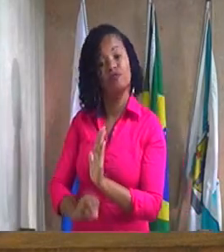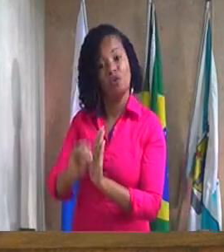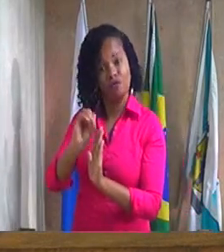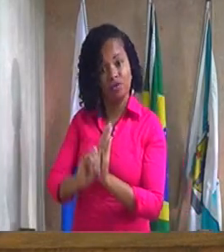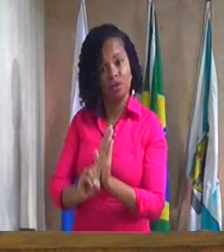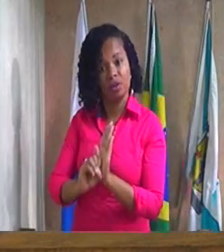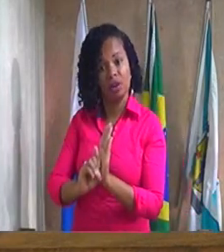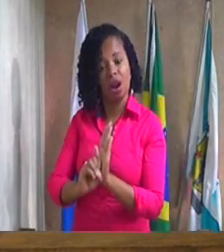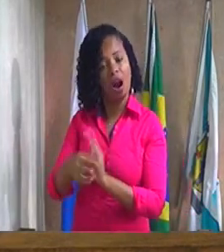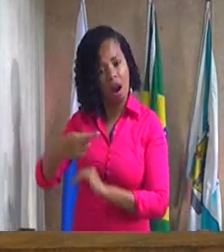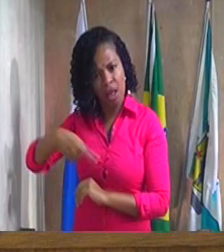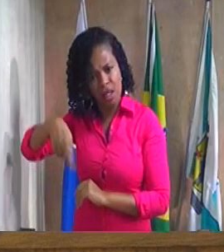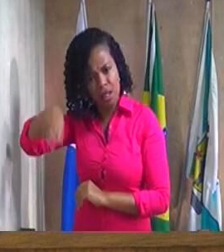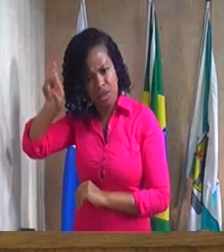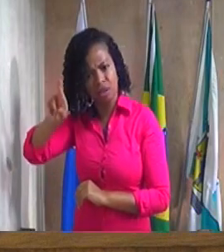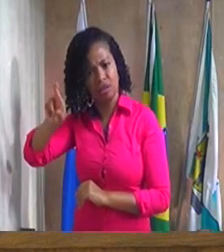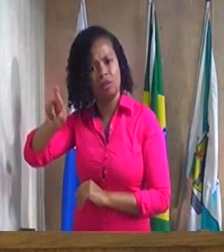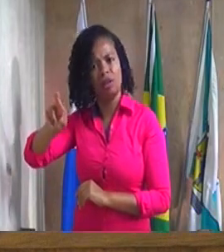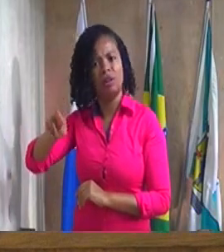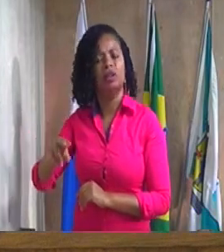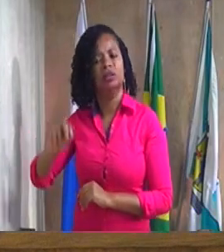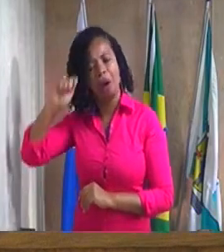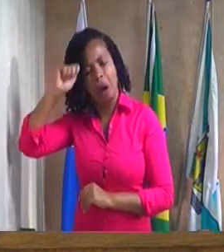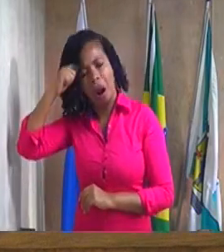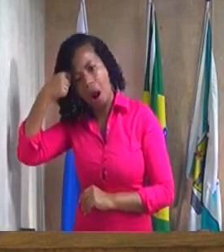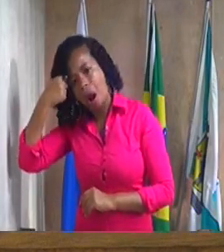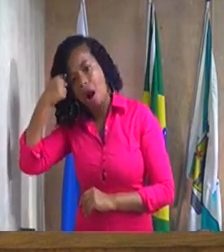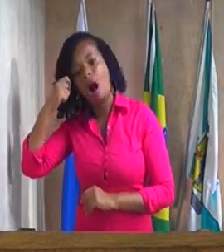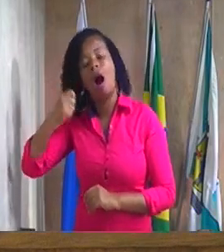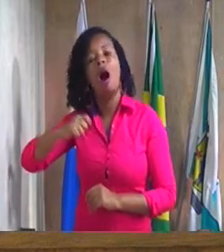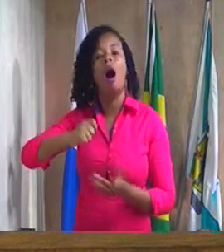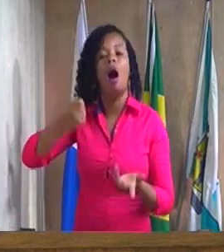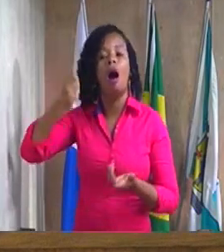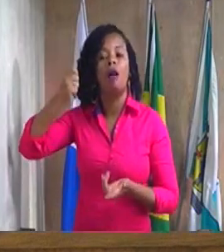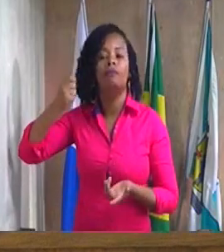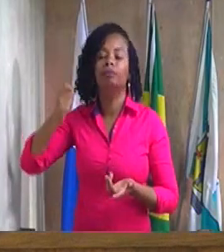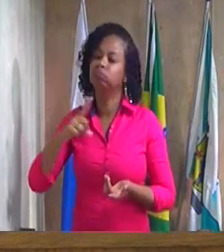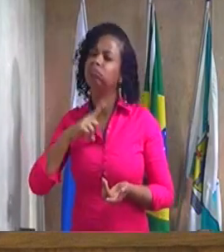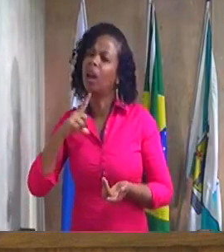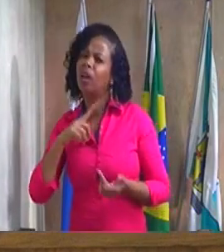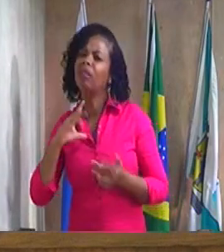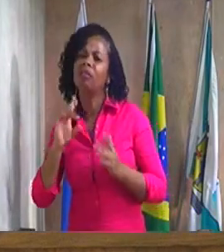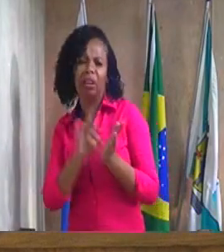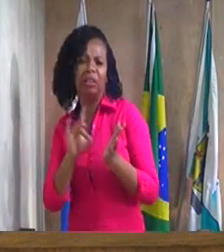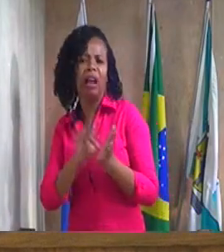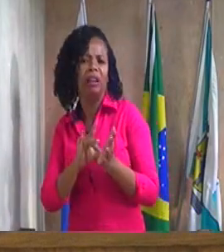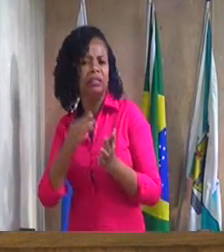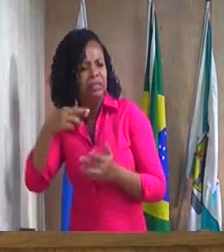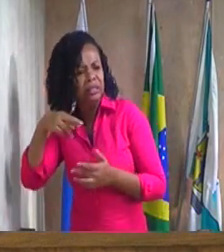as religiões de matriz africana, que, na verdade, são religiões